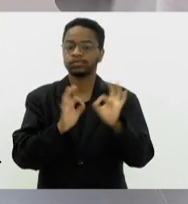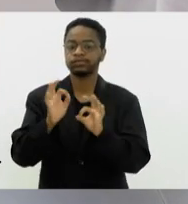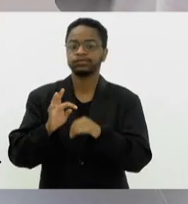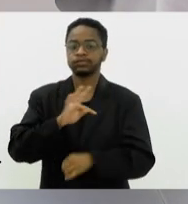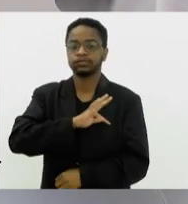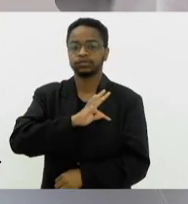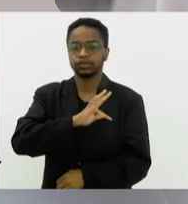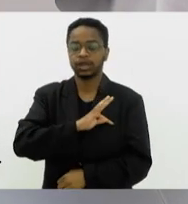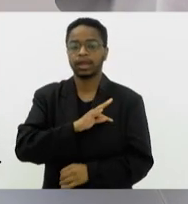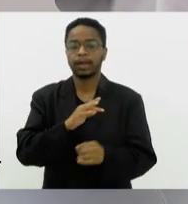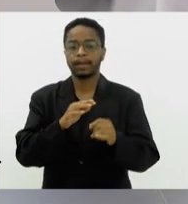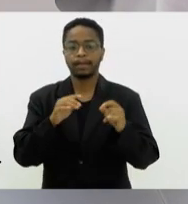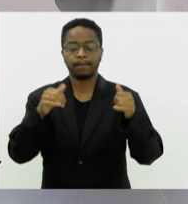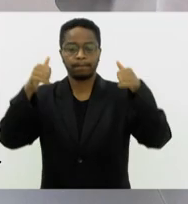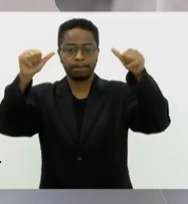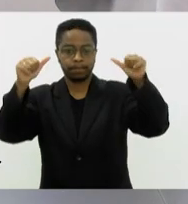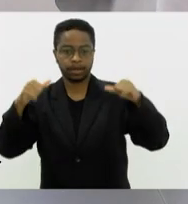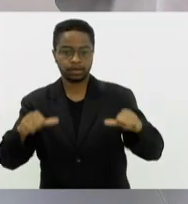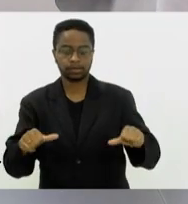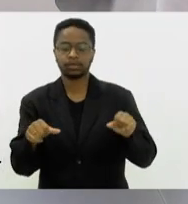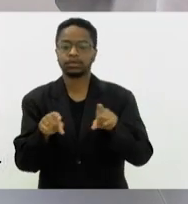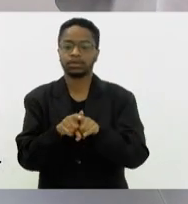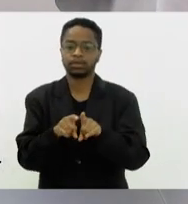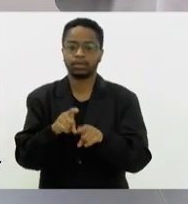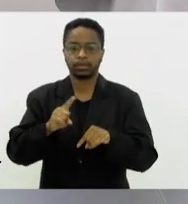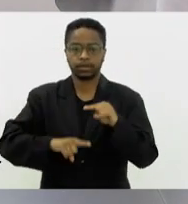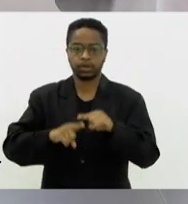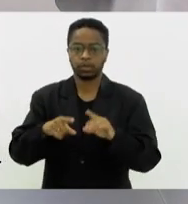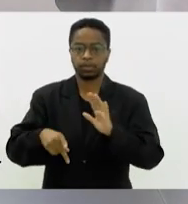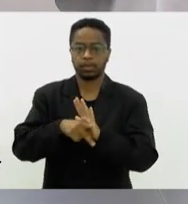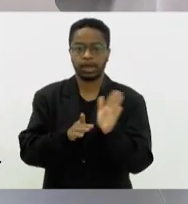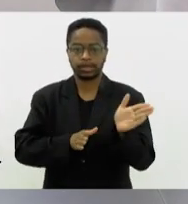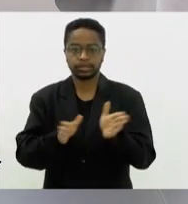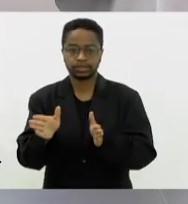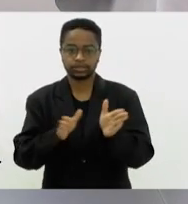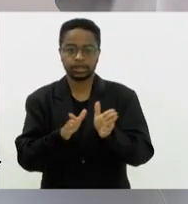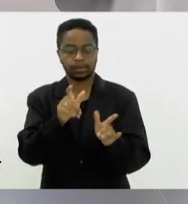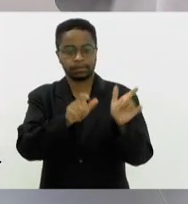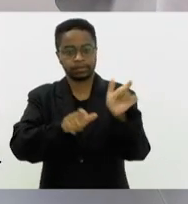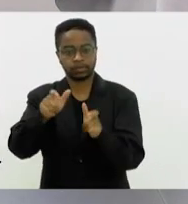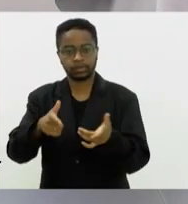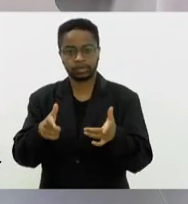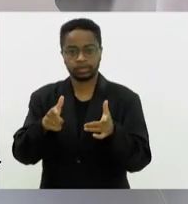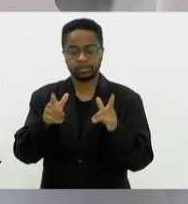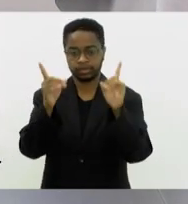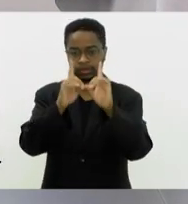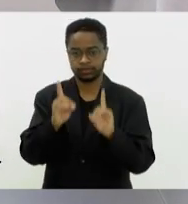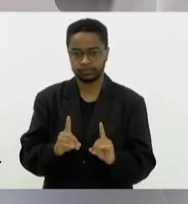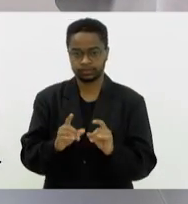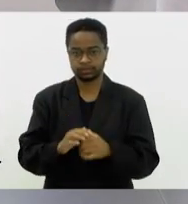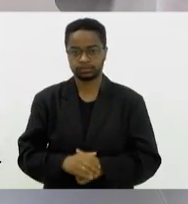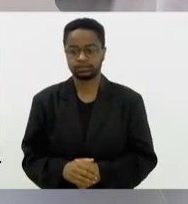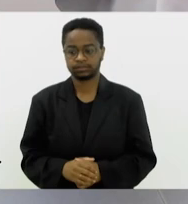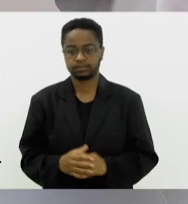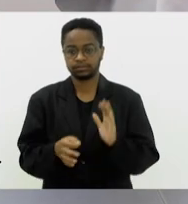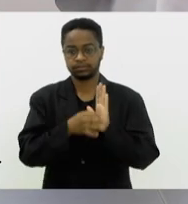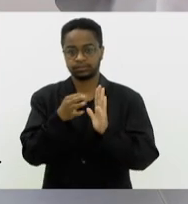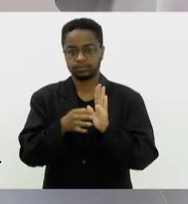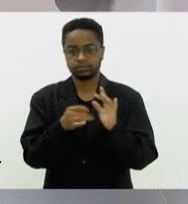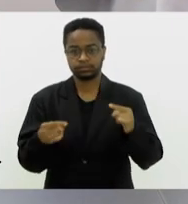técnicas, painéis e equipamentos afins para a acessibilidade das pessoas com deficiência, PCD. O parecer é